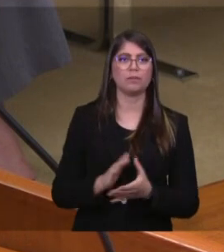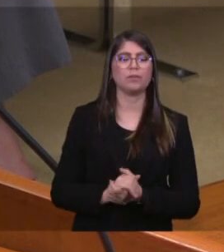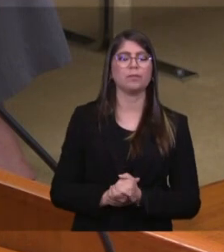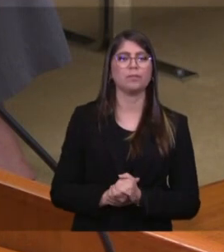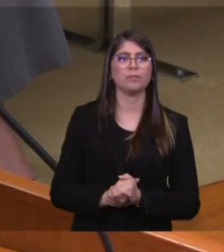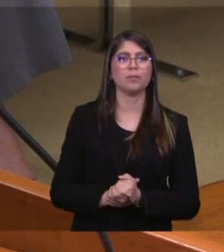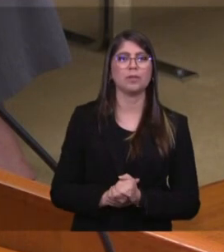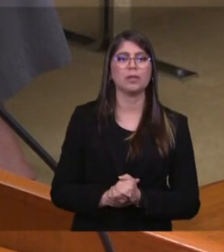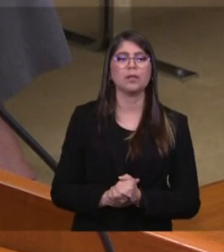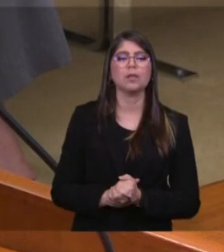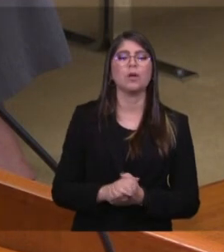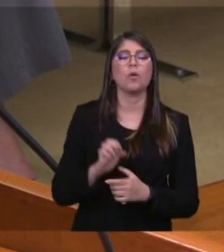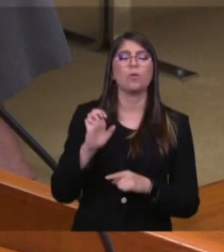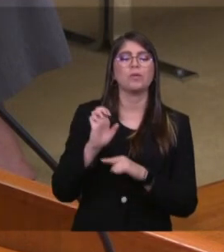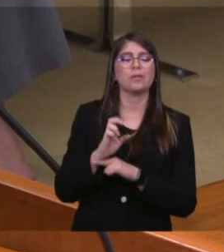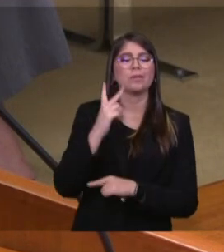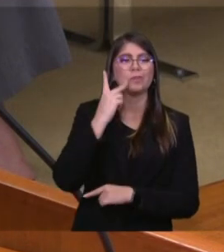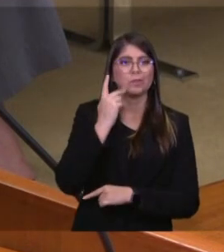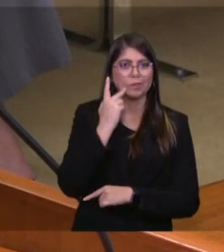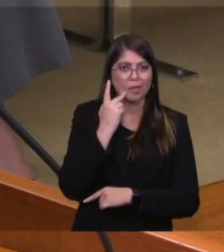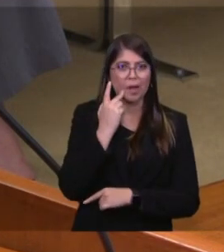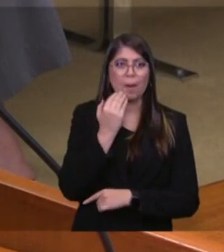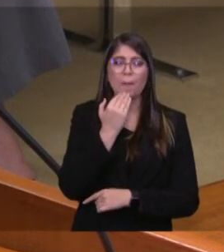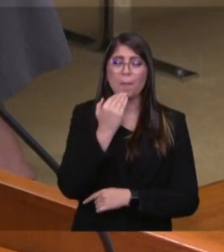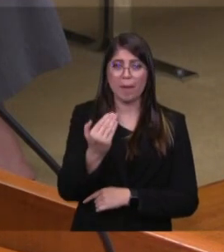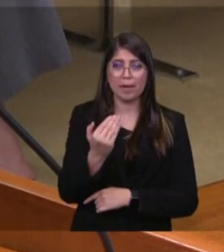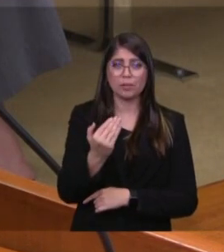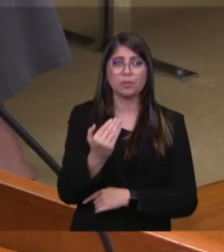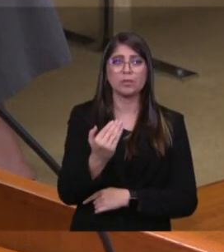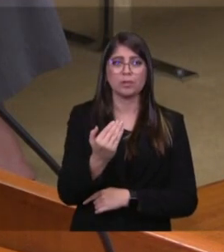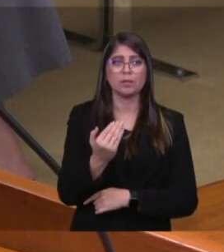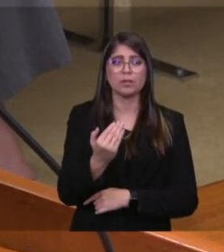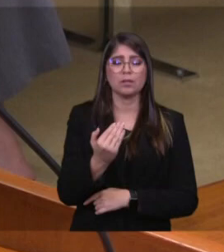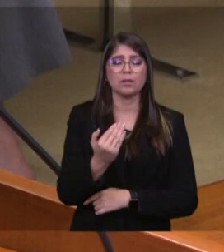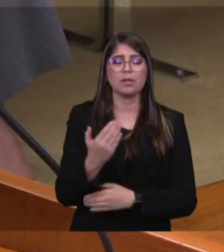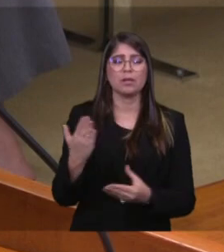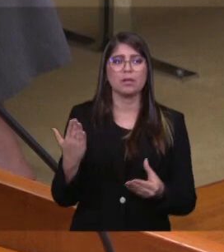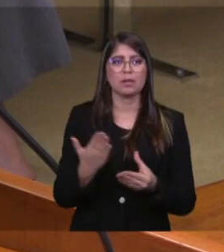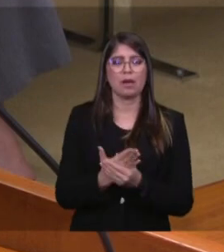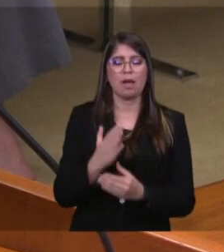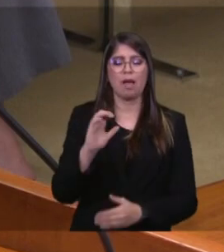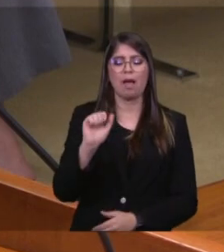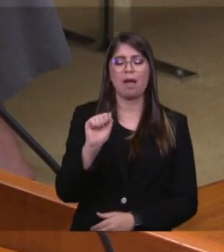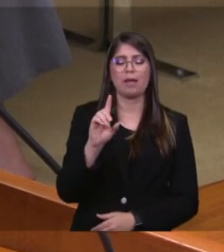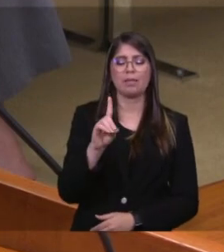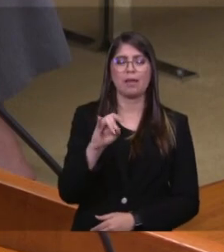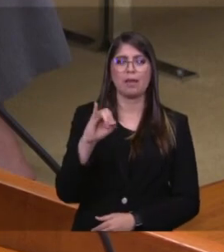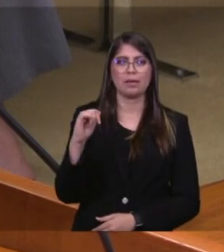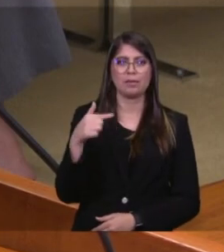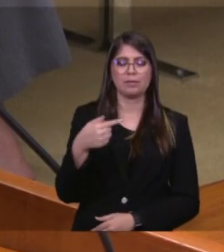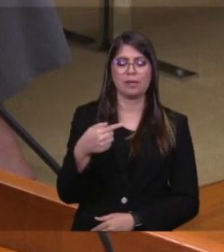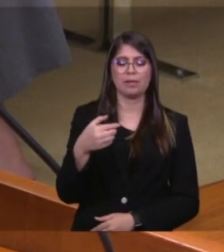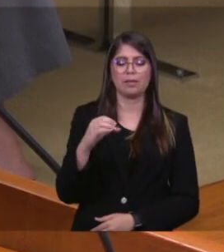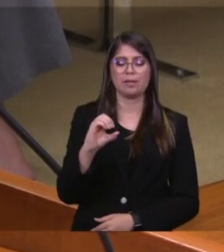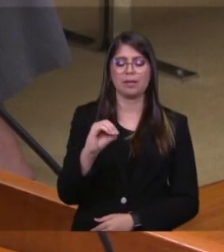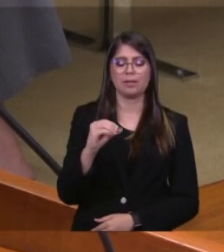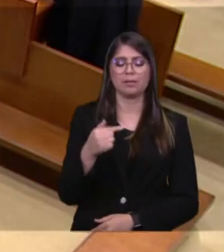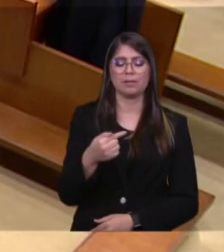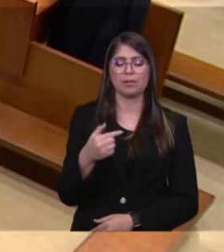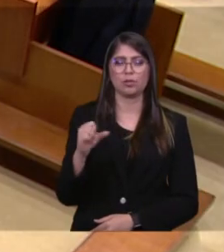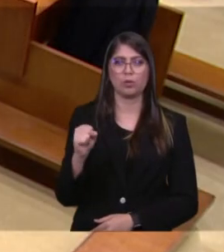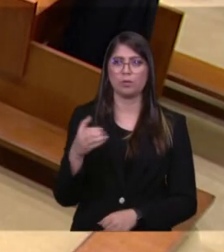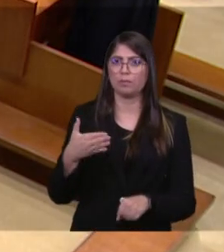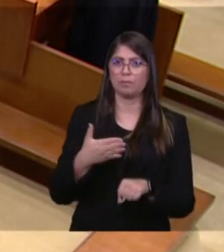corte. O Estado do Ceará pugna pela procedência da ação declaratória de inconstitucionalidade 70-78. Muito